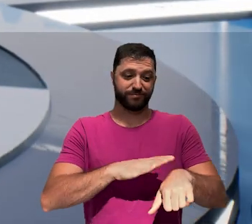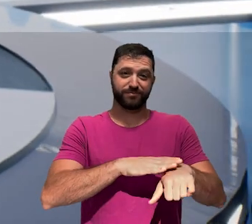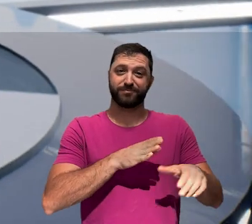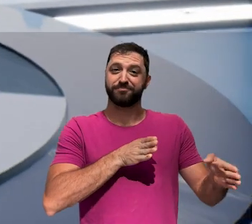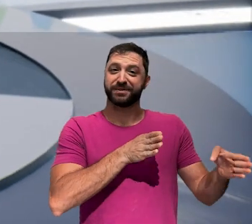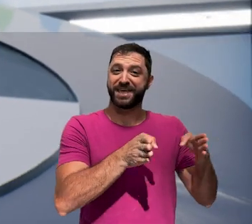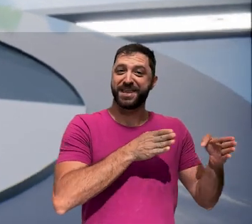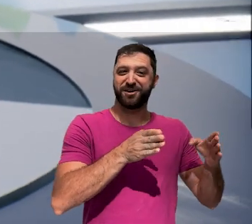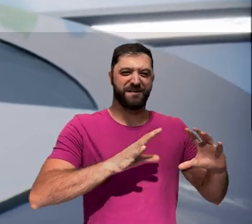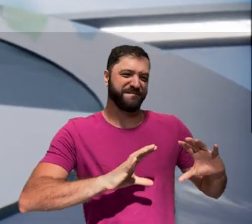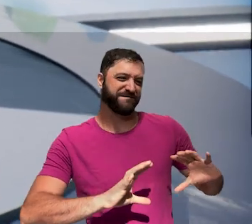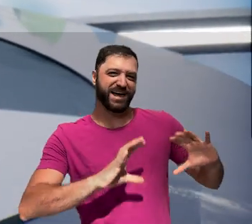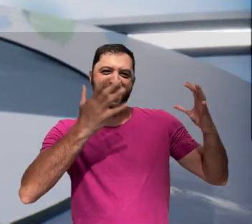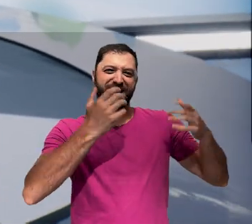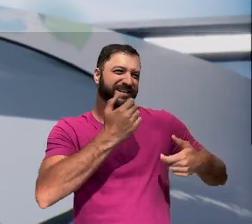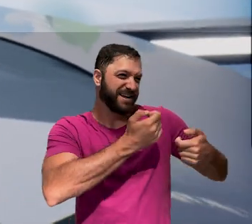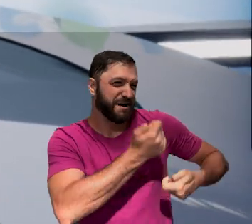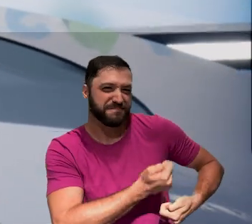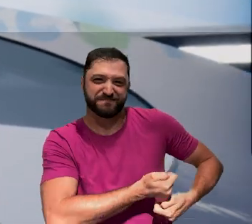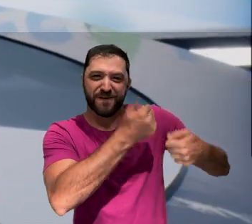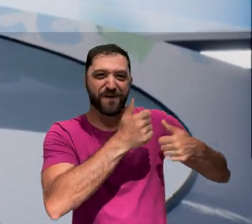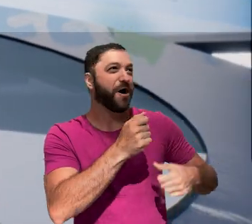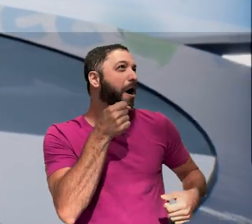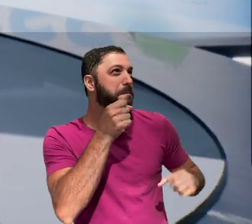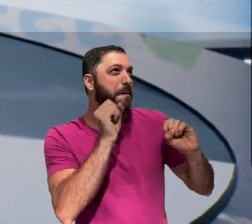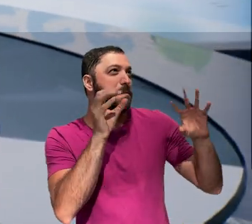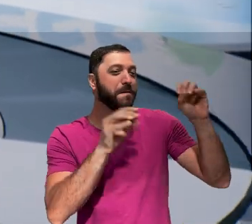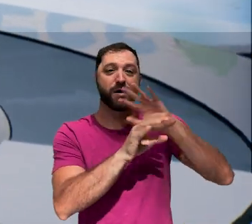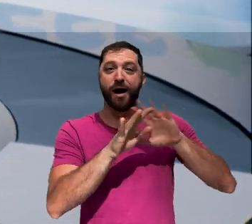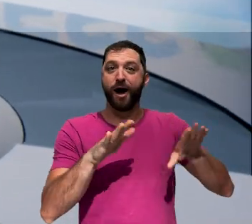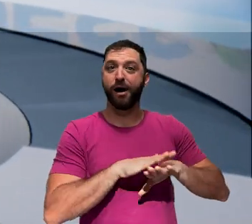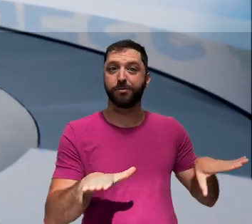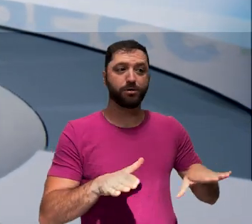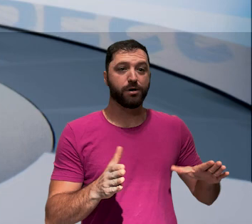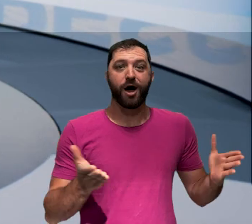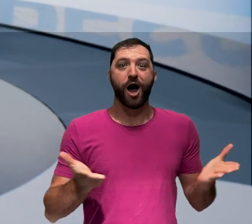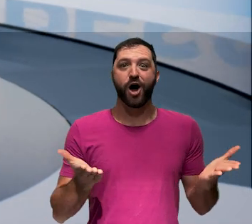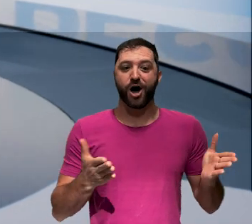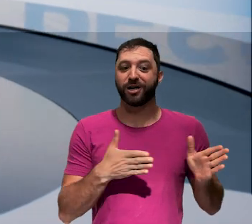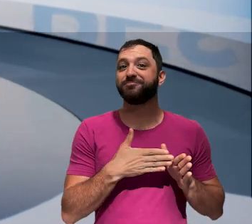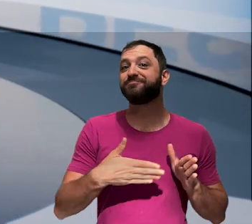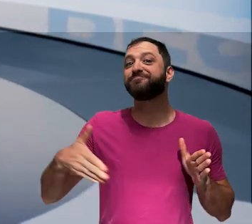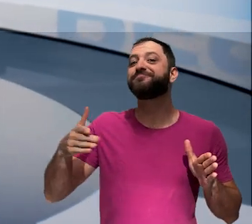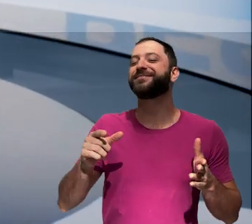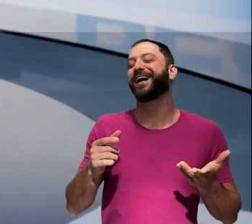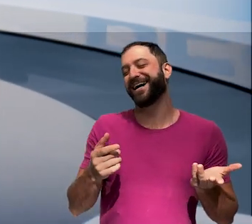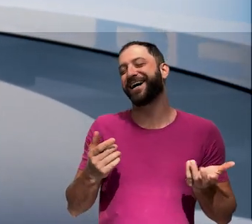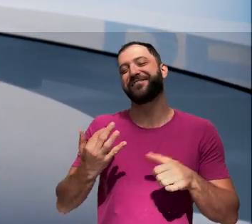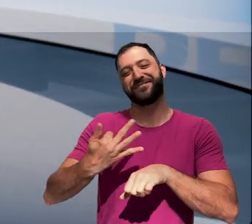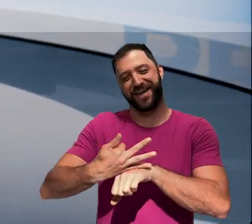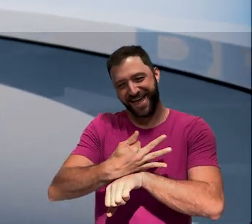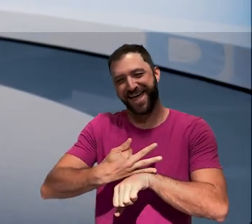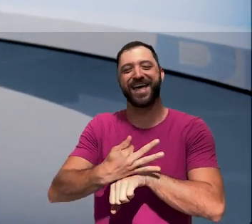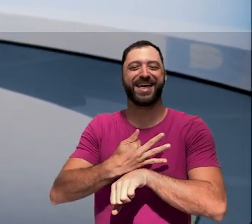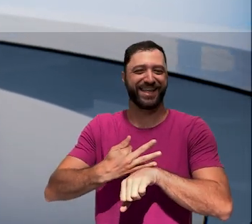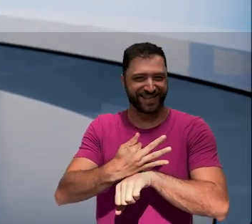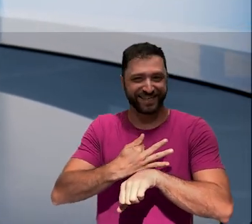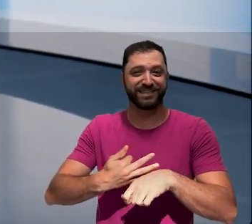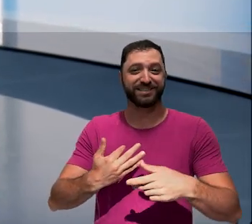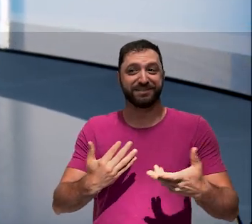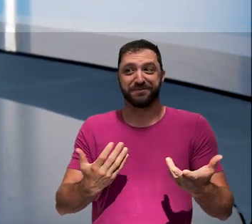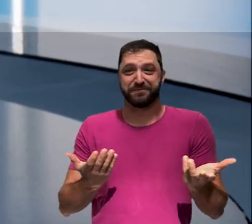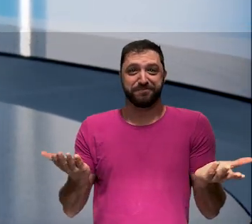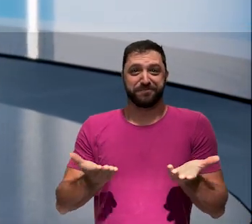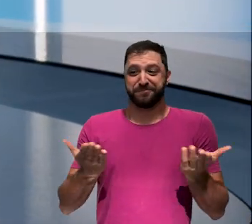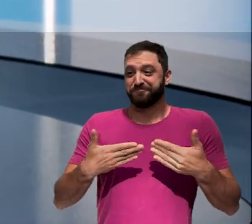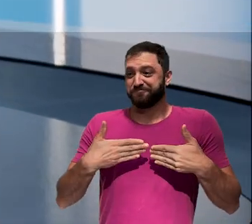O período de festas acabou, mas as férias escolares continuam a todo vapor. E assim, passada a euforia de final